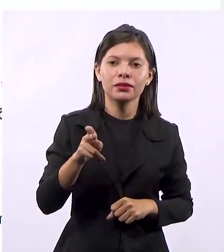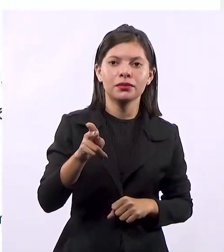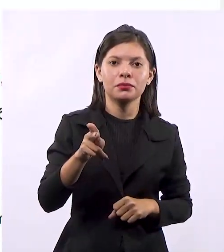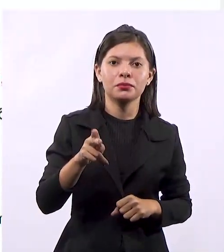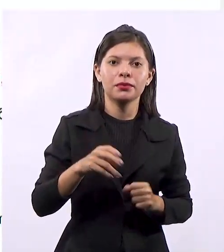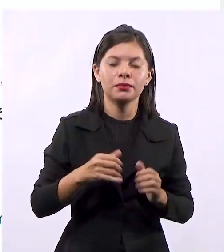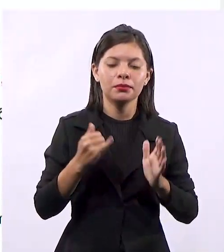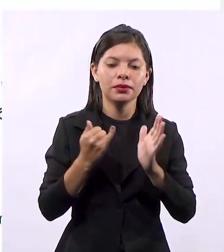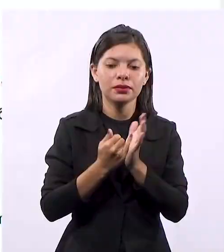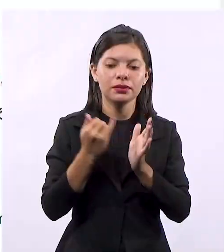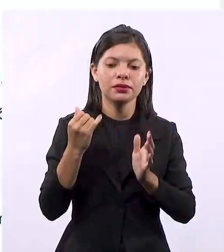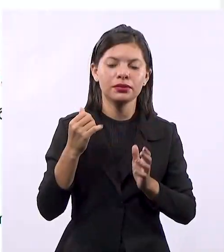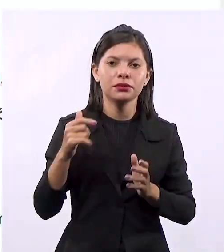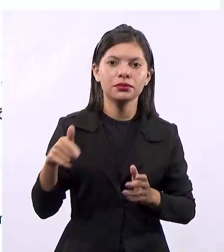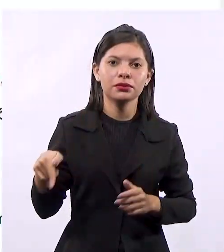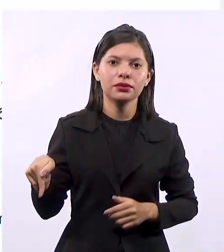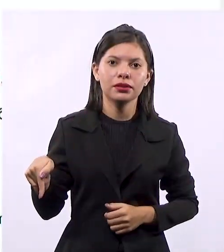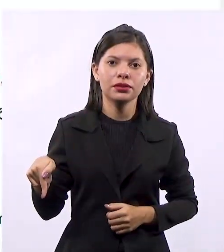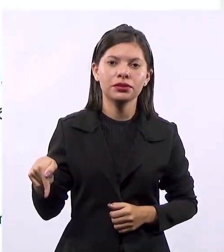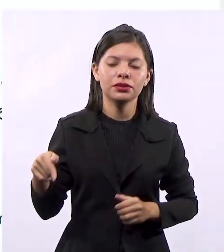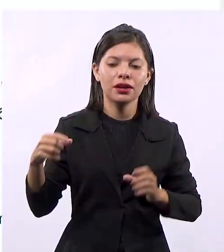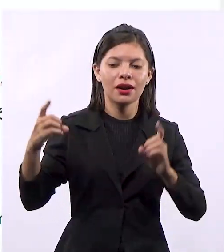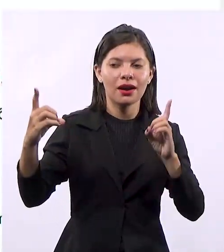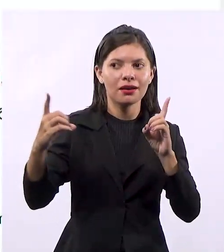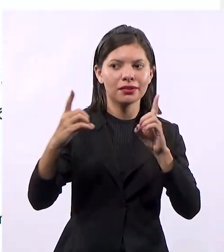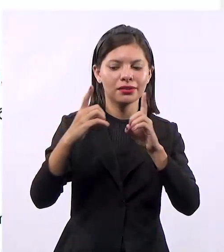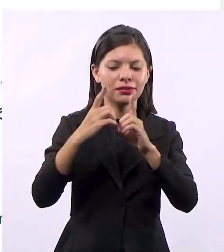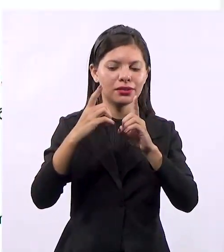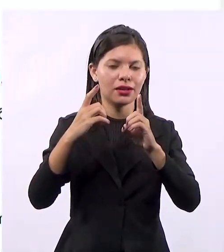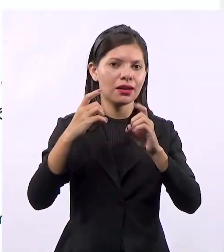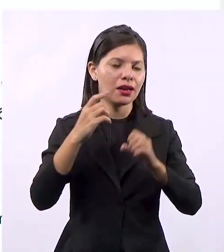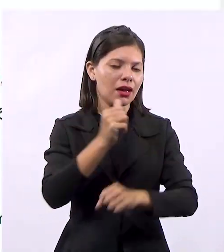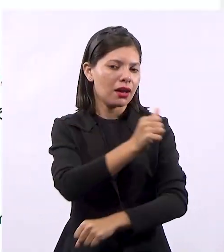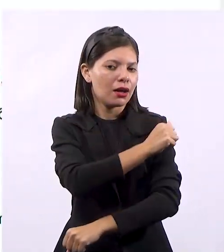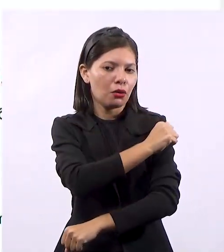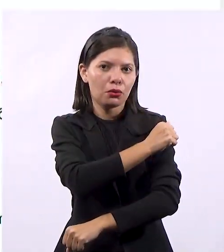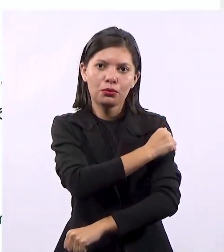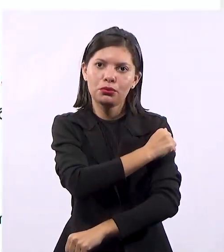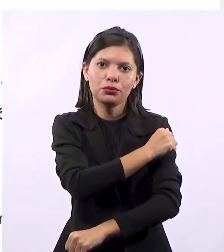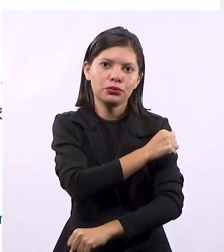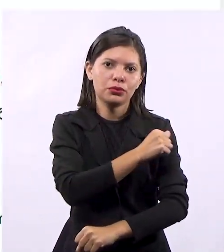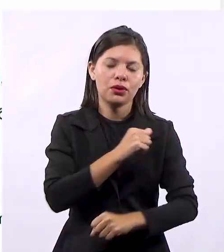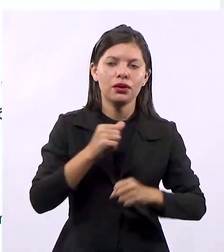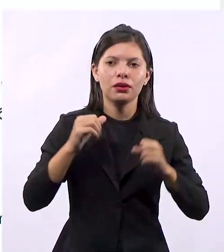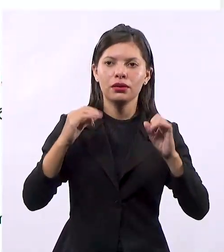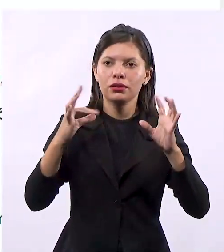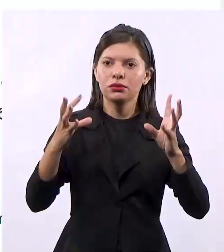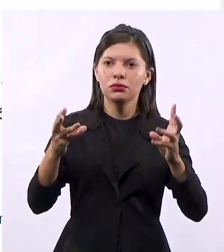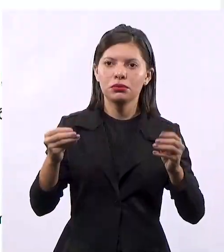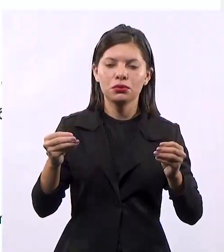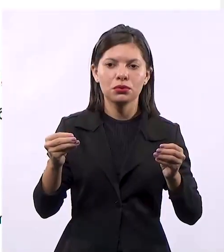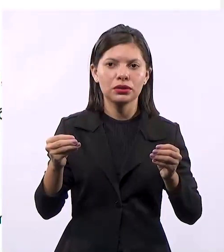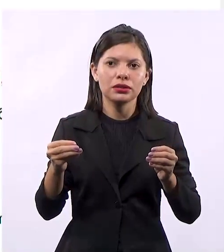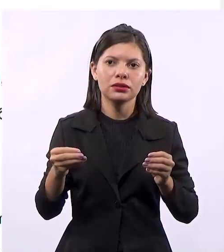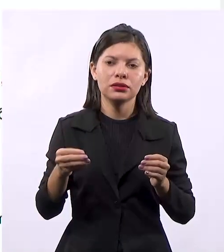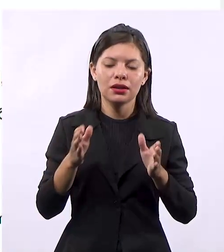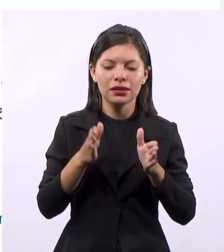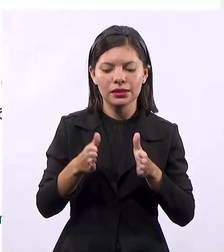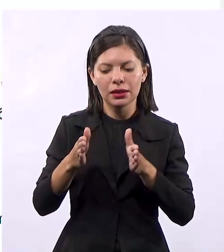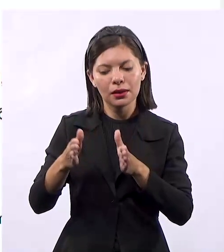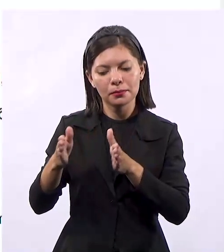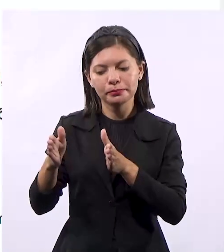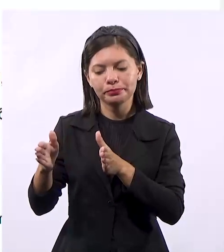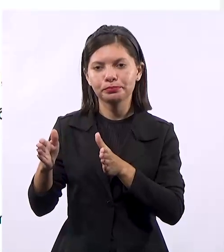às condições do educando. E o inciso 7, atendimento ao educando em todas as etapas da